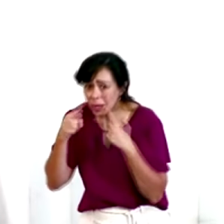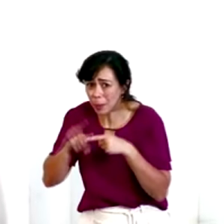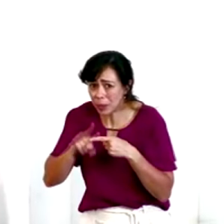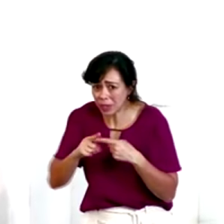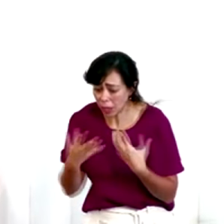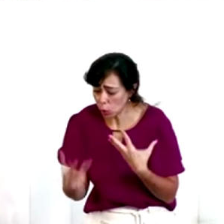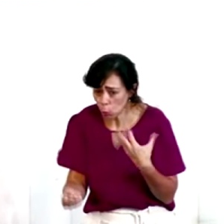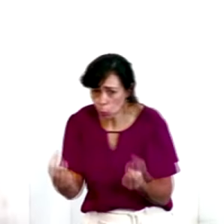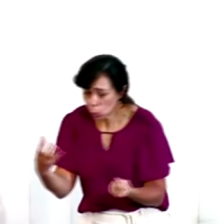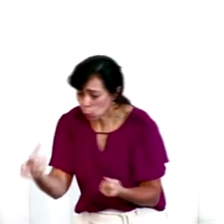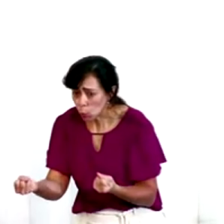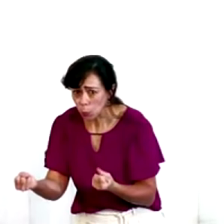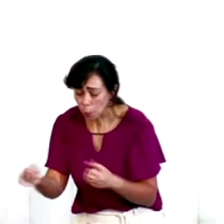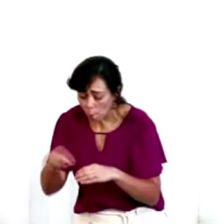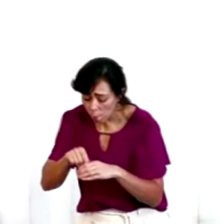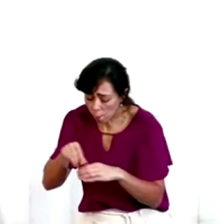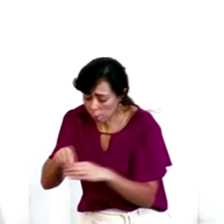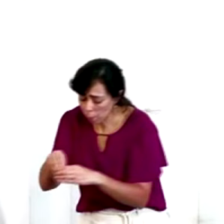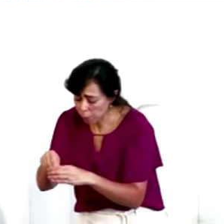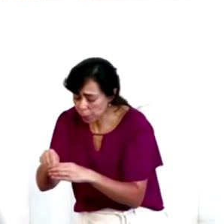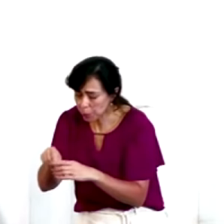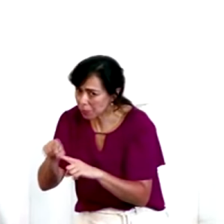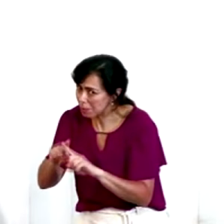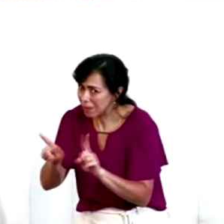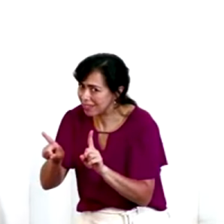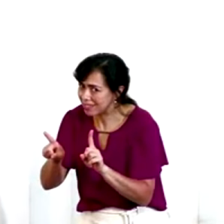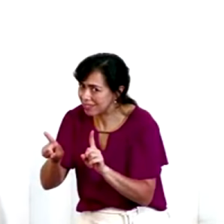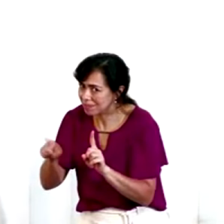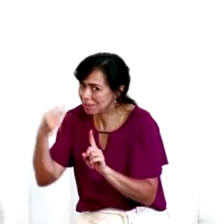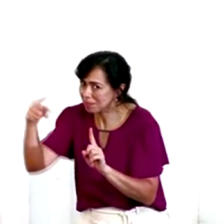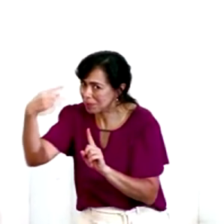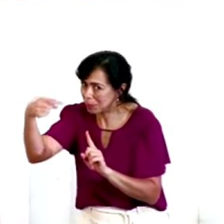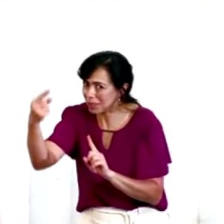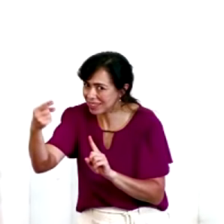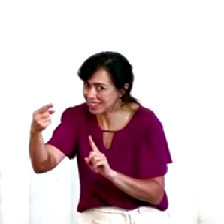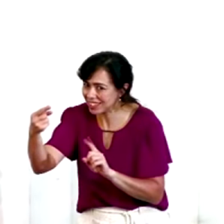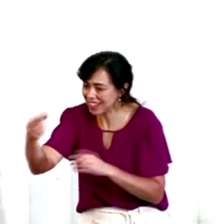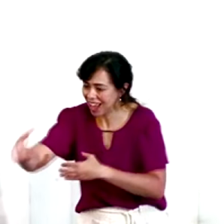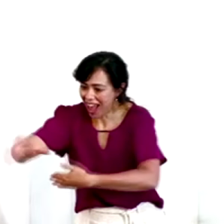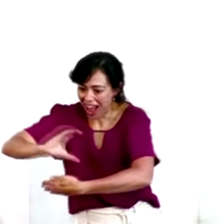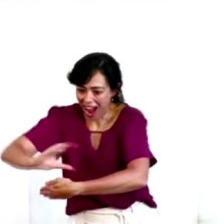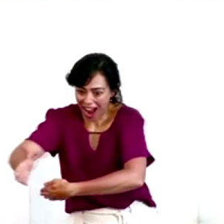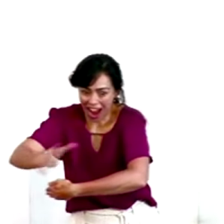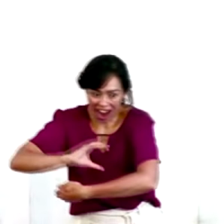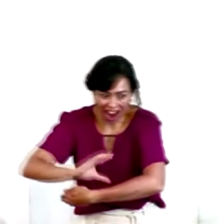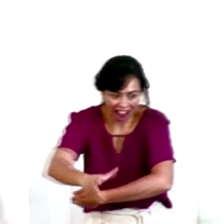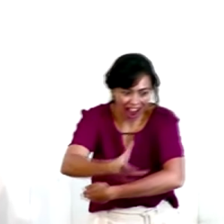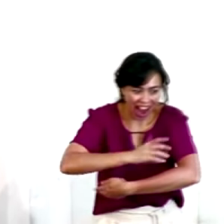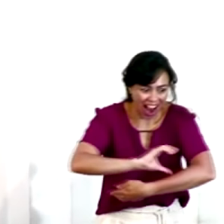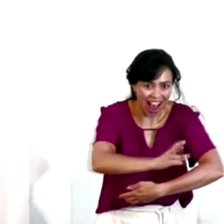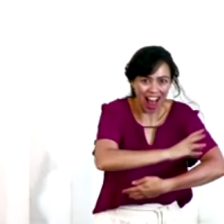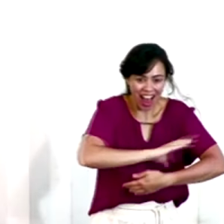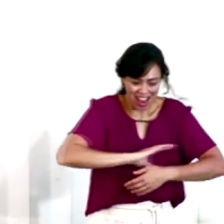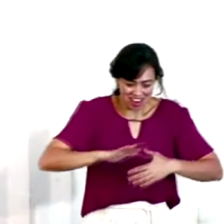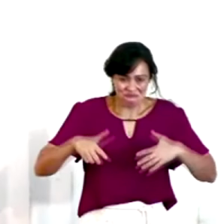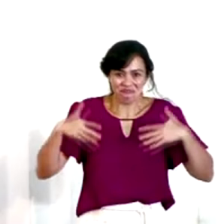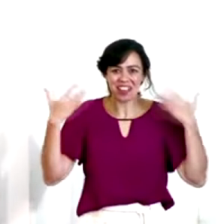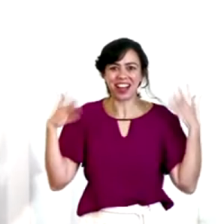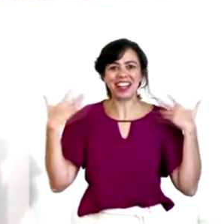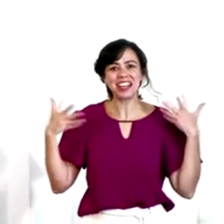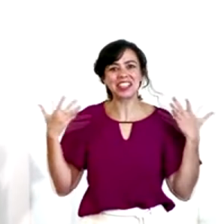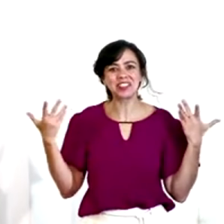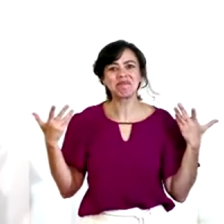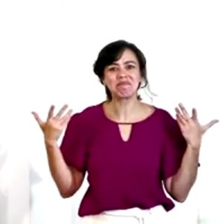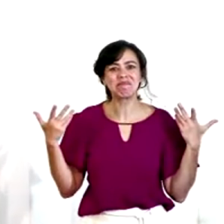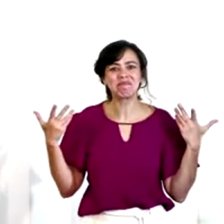Que palavra de encorajamento para todos nós. O ano se inicia. As lutas estão aí diante